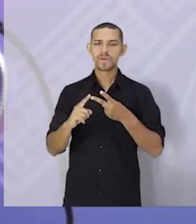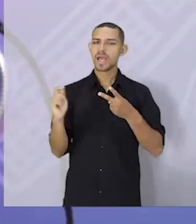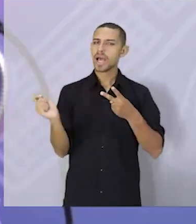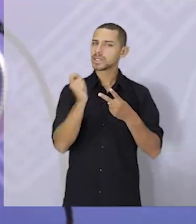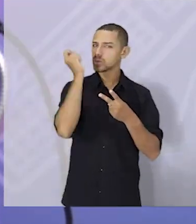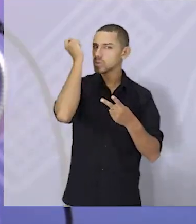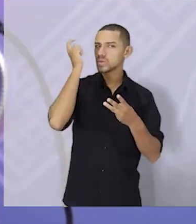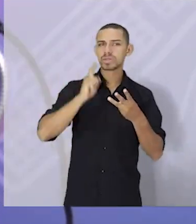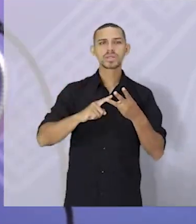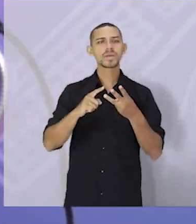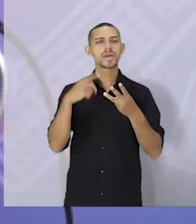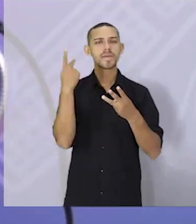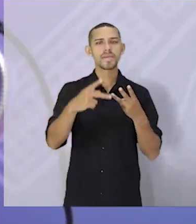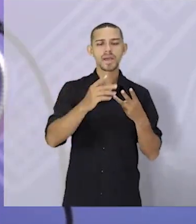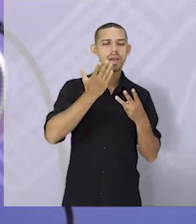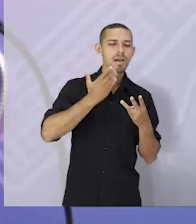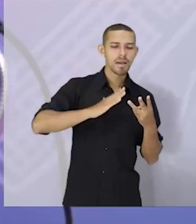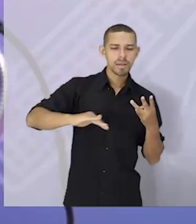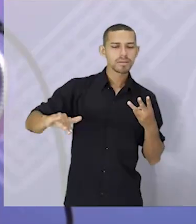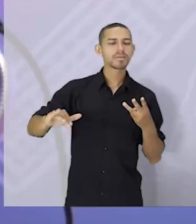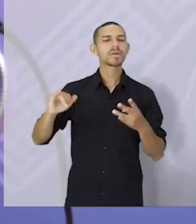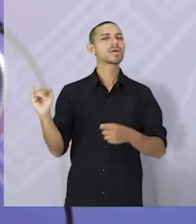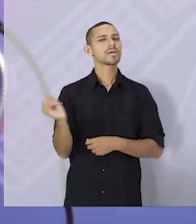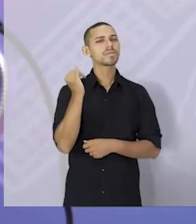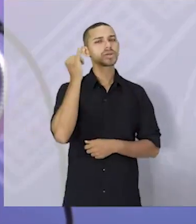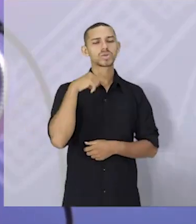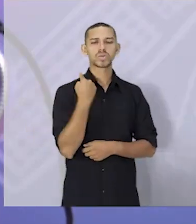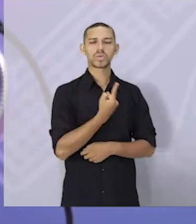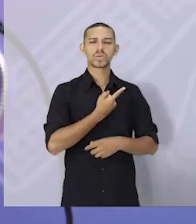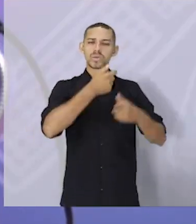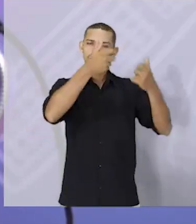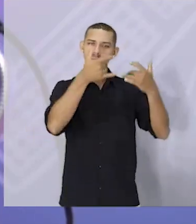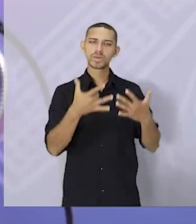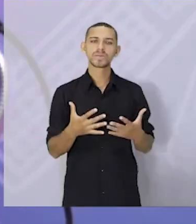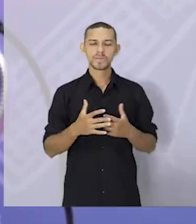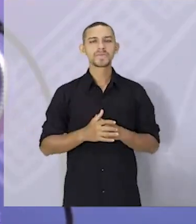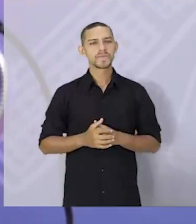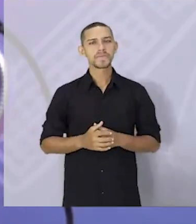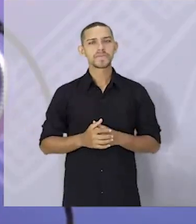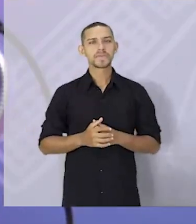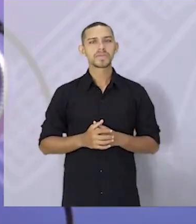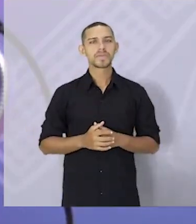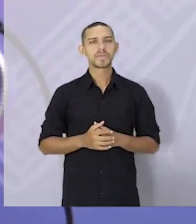até para as crianças também. E é muito importante da gente falar isso, da gente